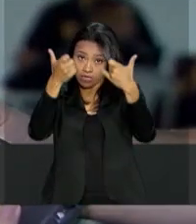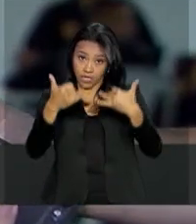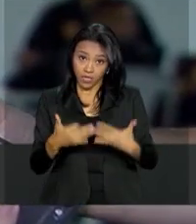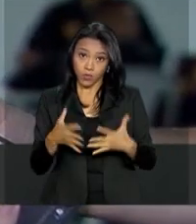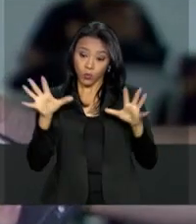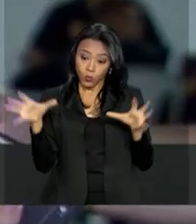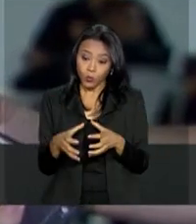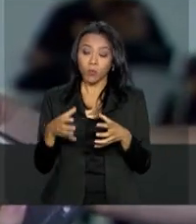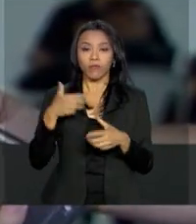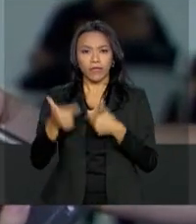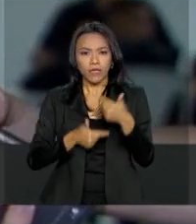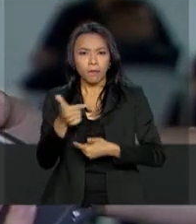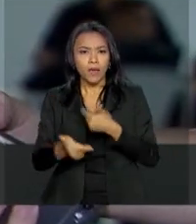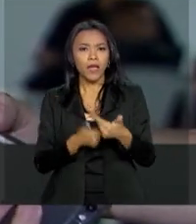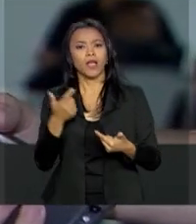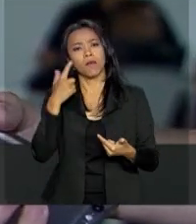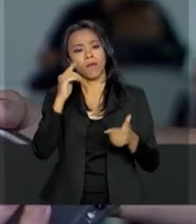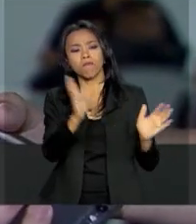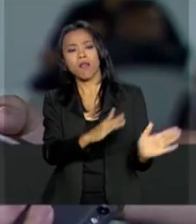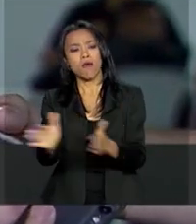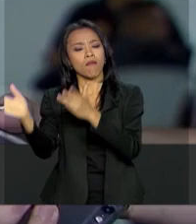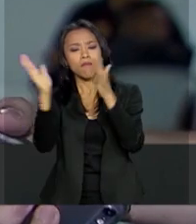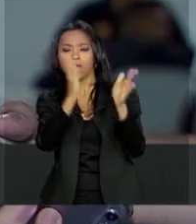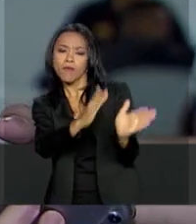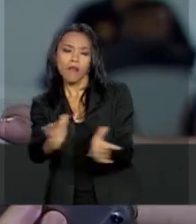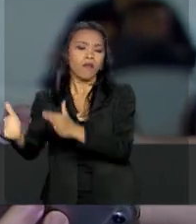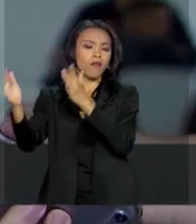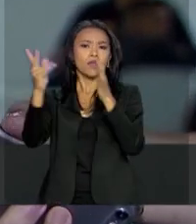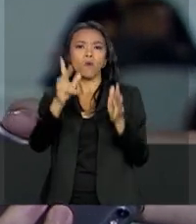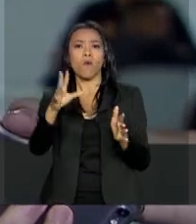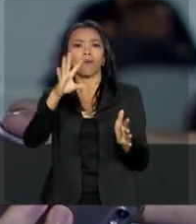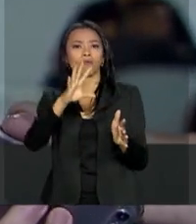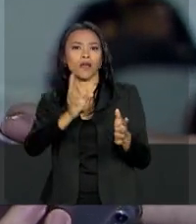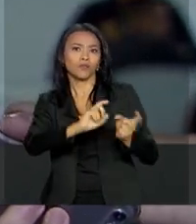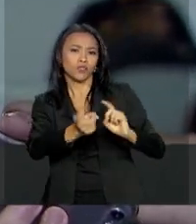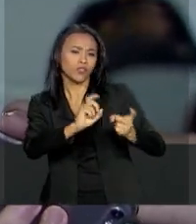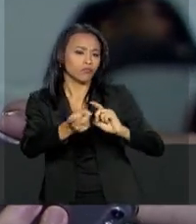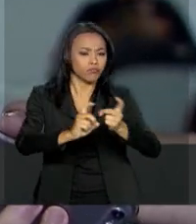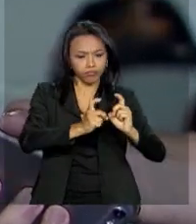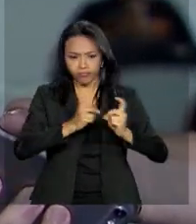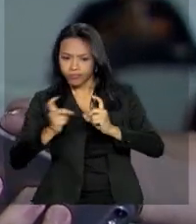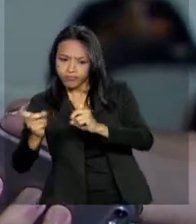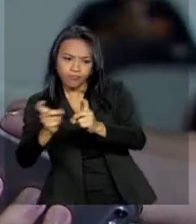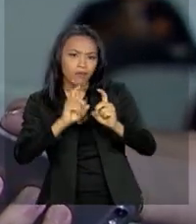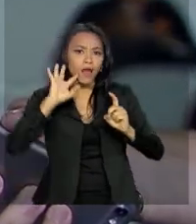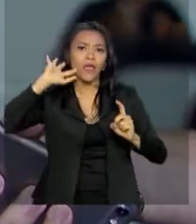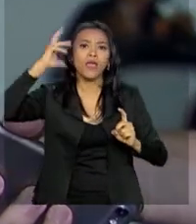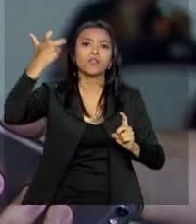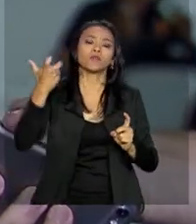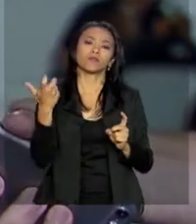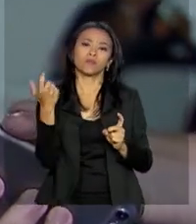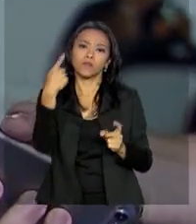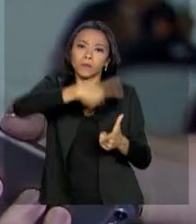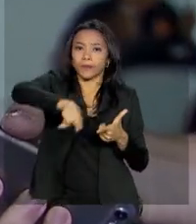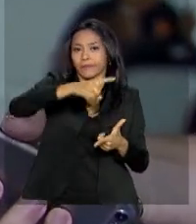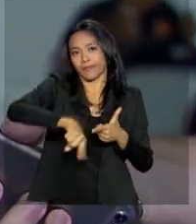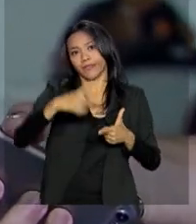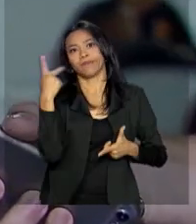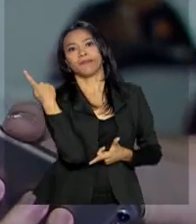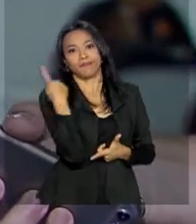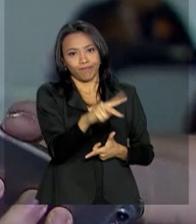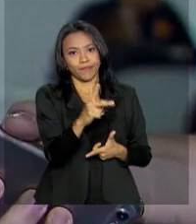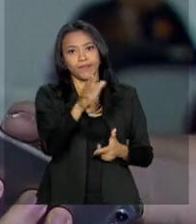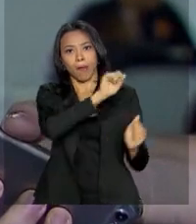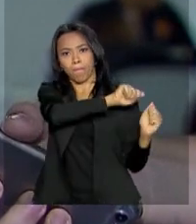a todo a triagem fazer um trabalho de polícia administrativa para facilitar e resolver o problema do